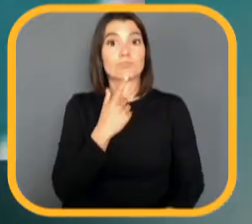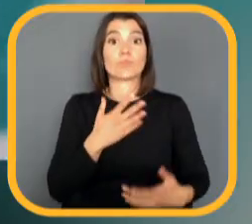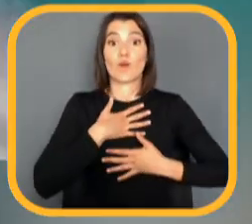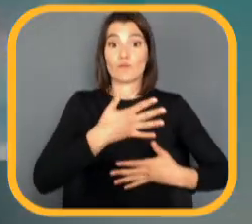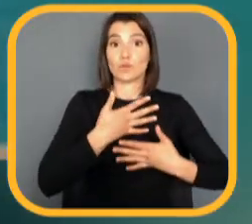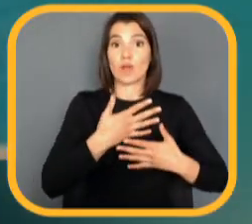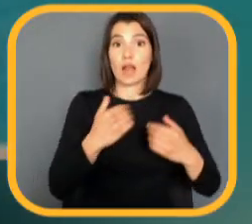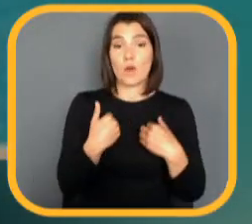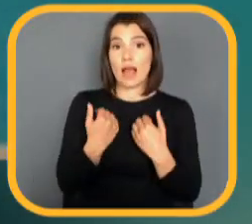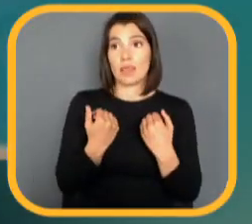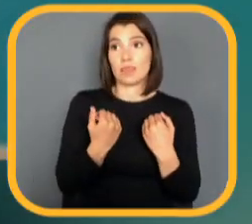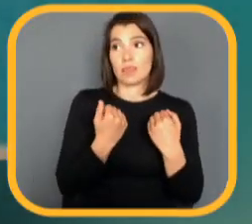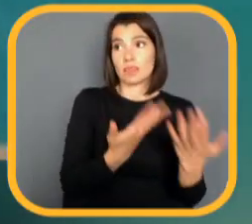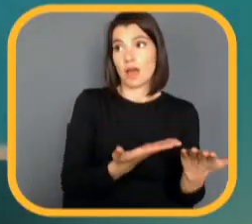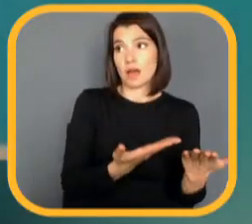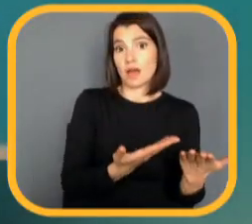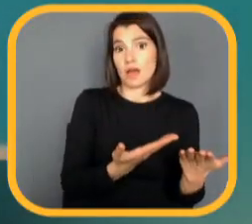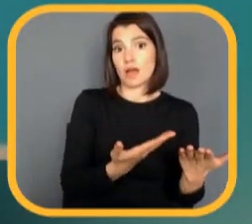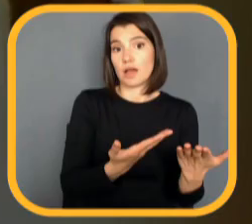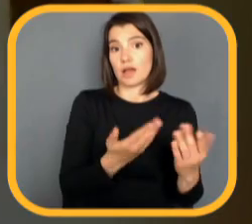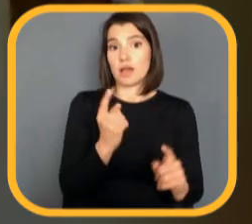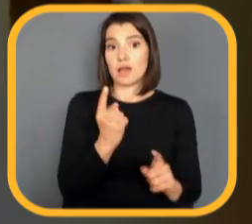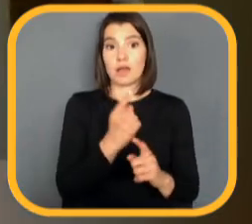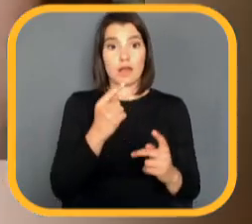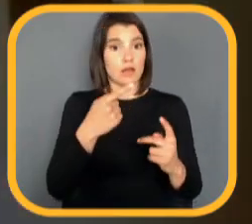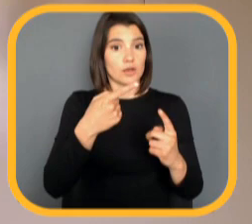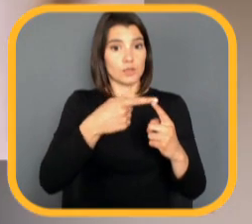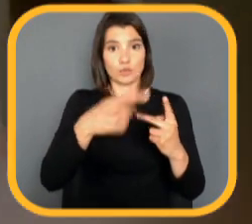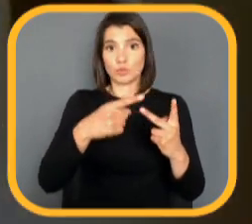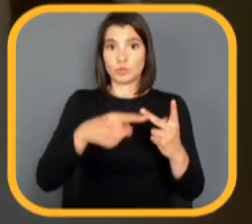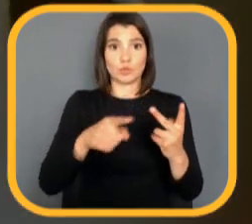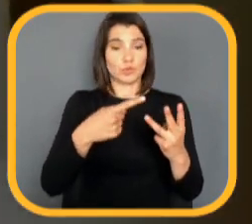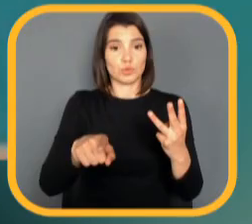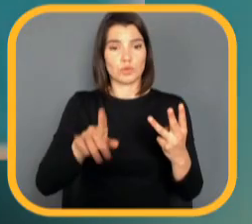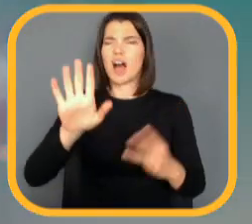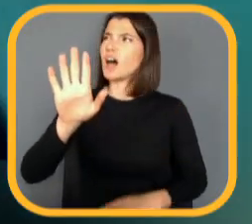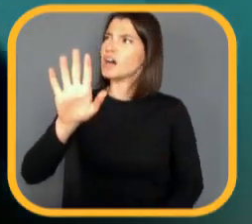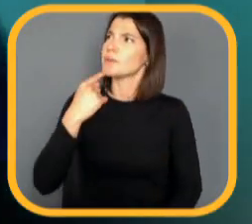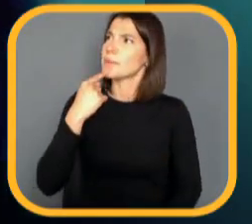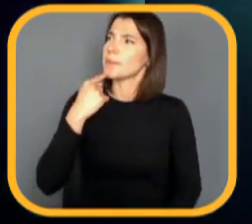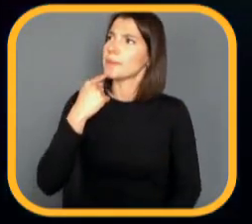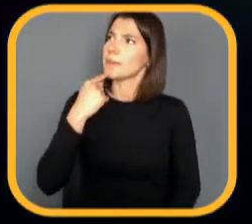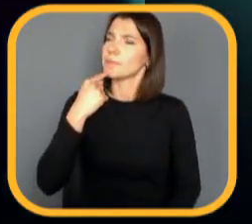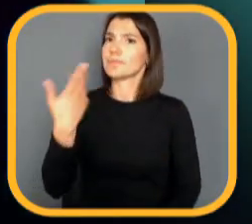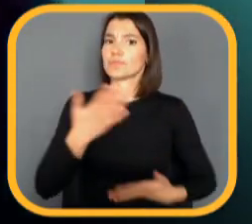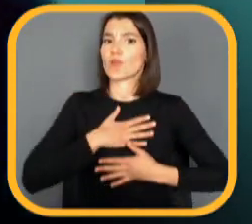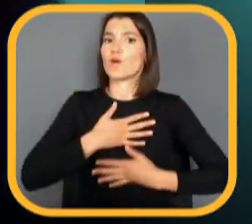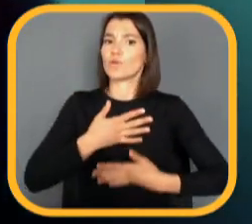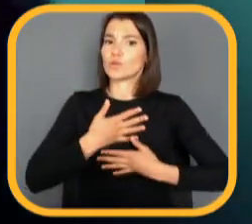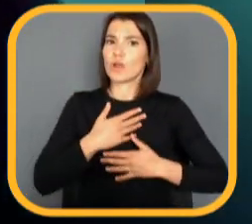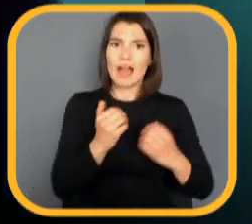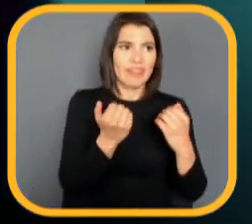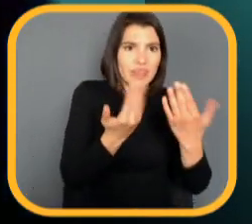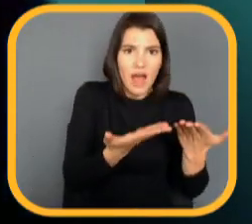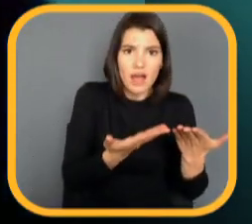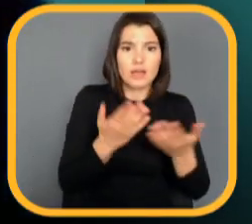O voluntariado seria uma doação. São três completamente diferentes. Ah, espera aí. Portanto,